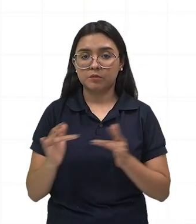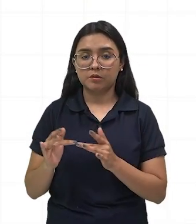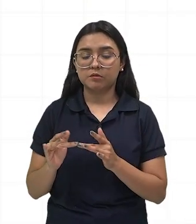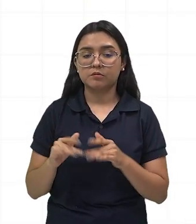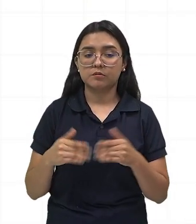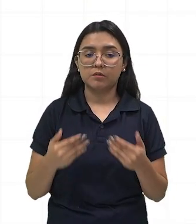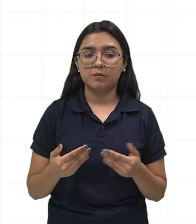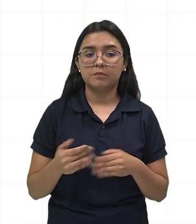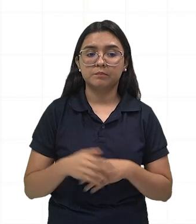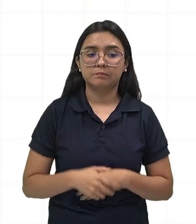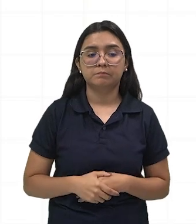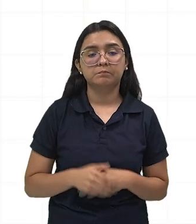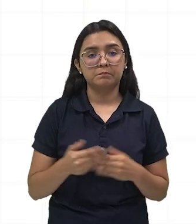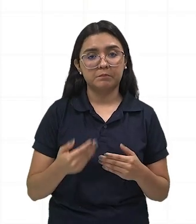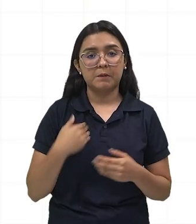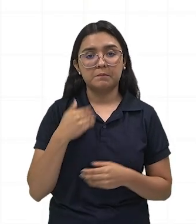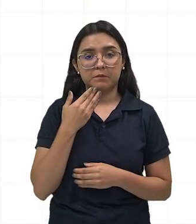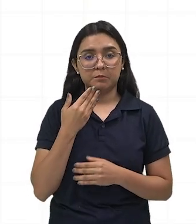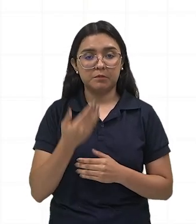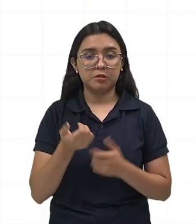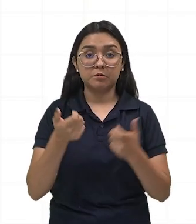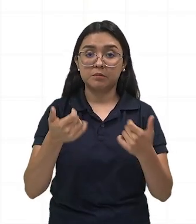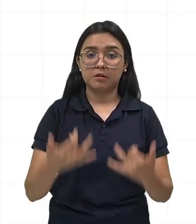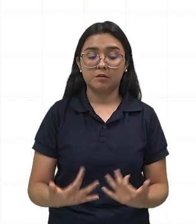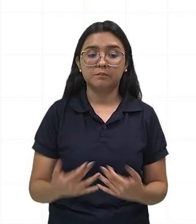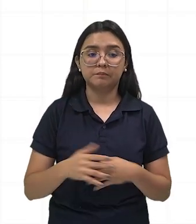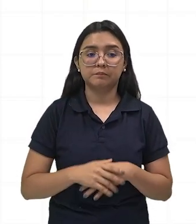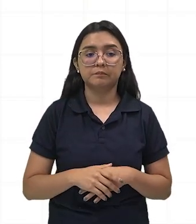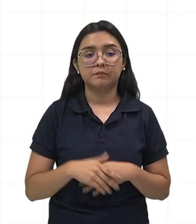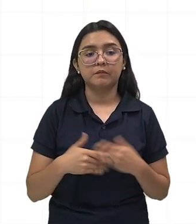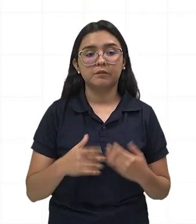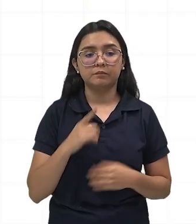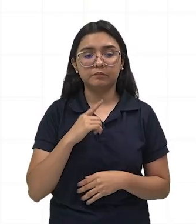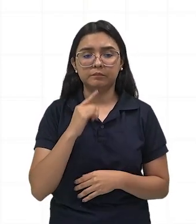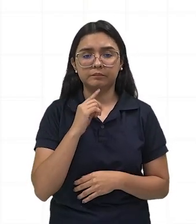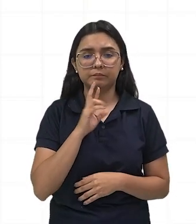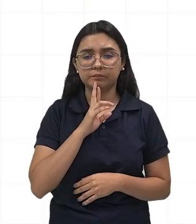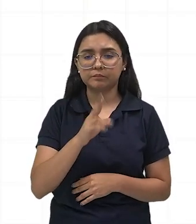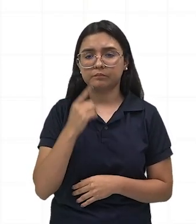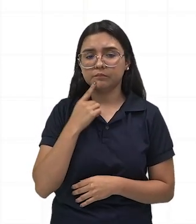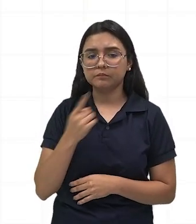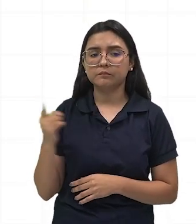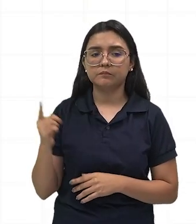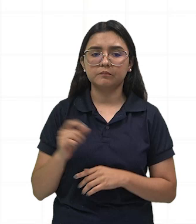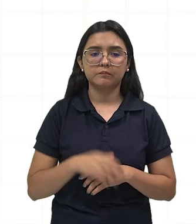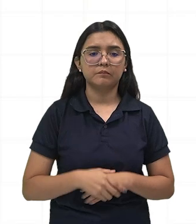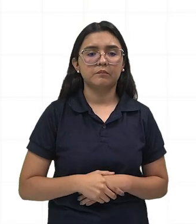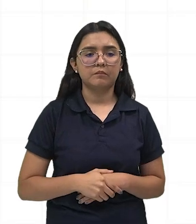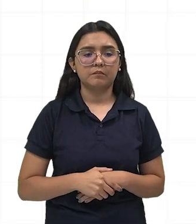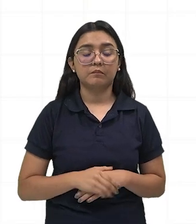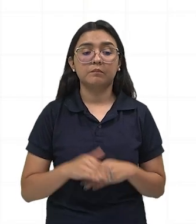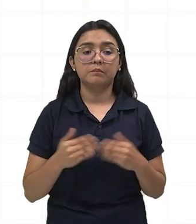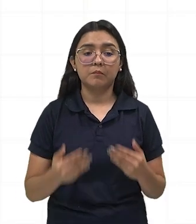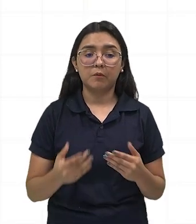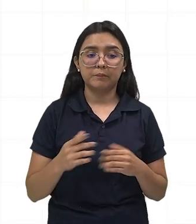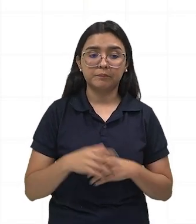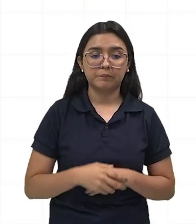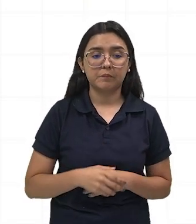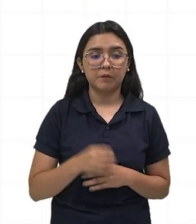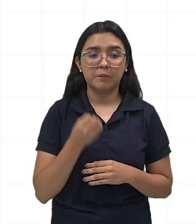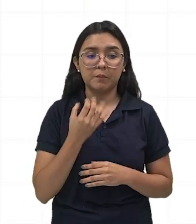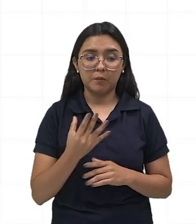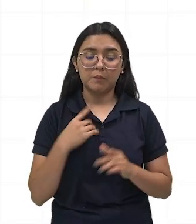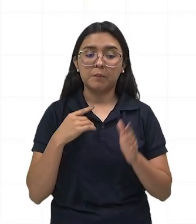Pede para explicar. Então, nós temos aqui a nossa resposta. A principal vantagem